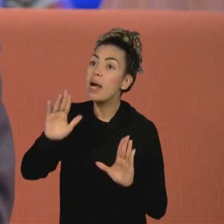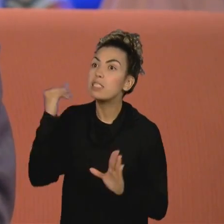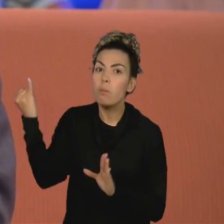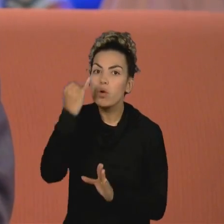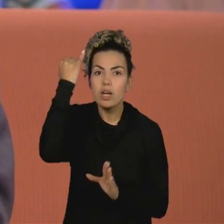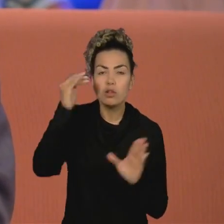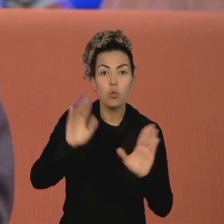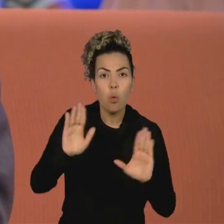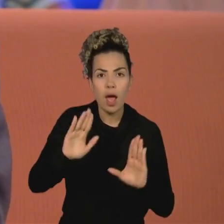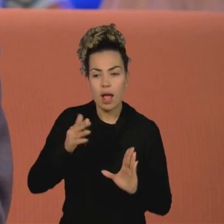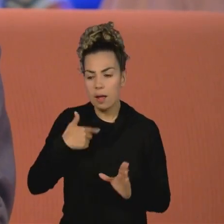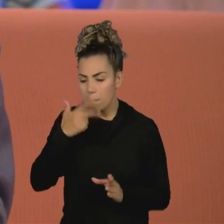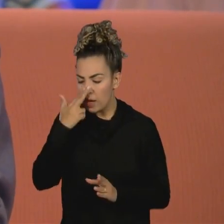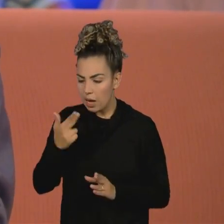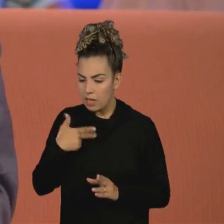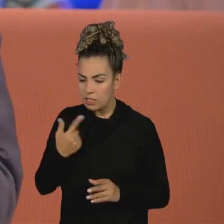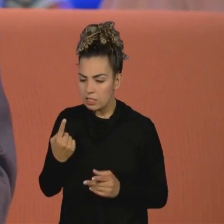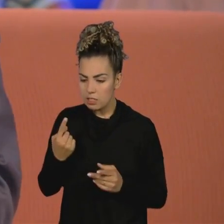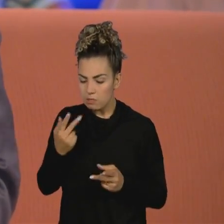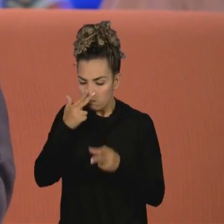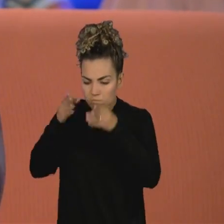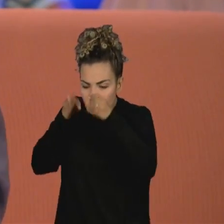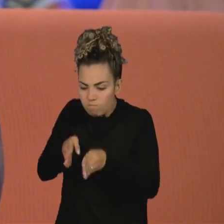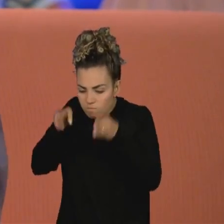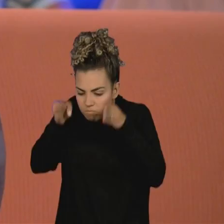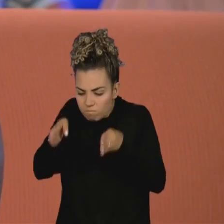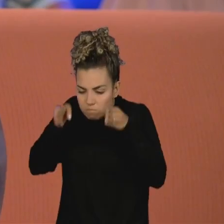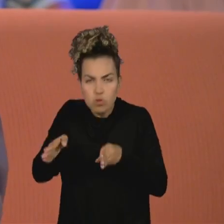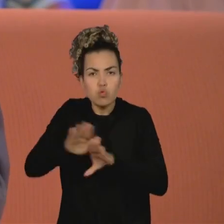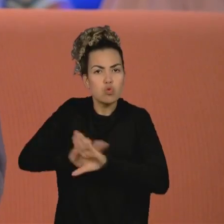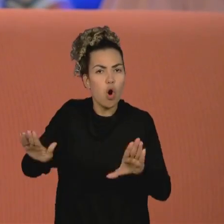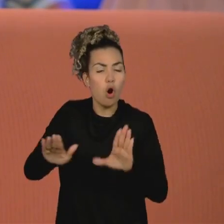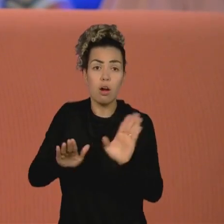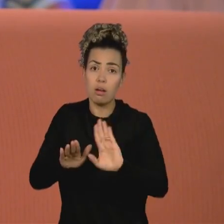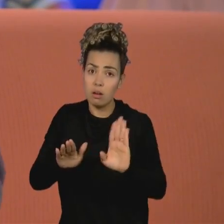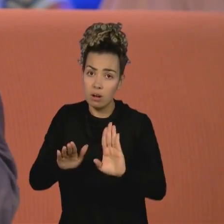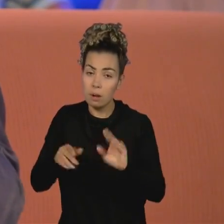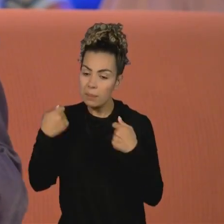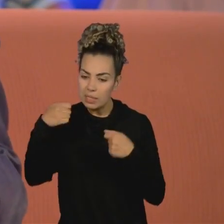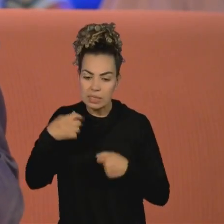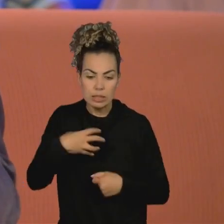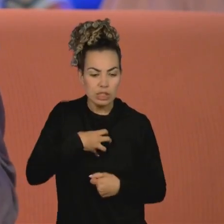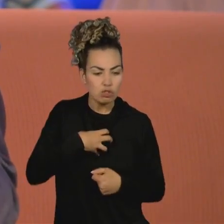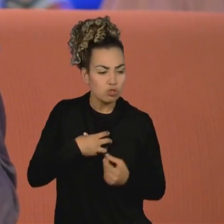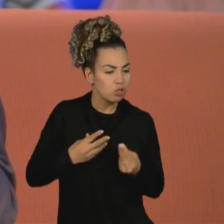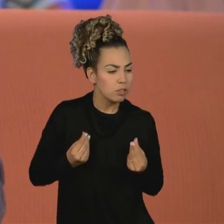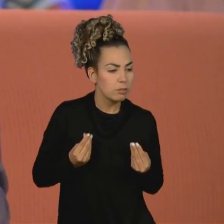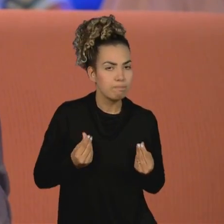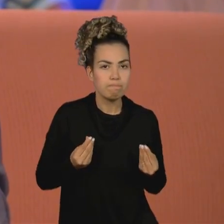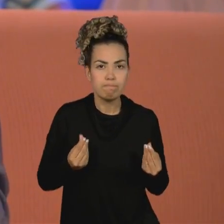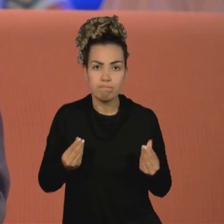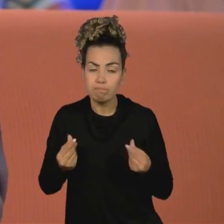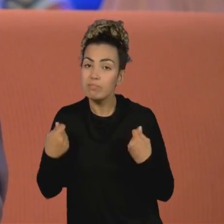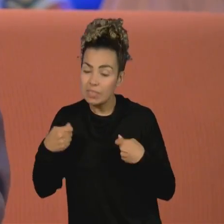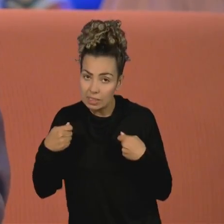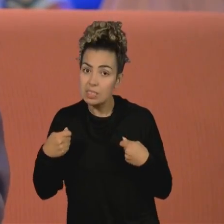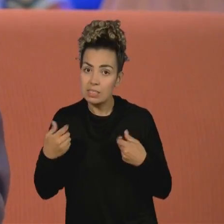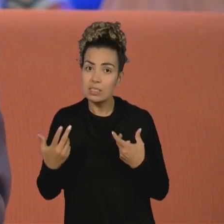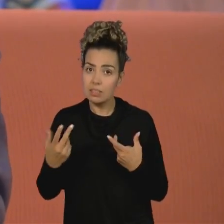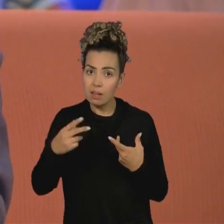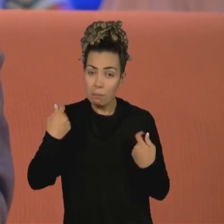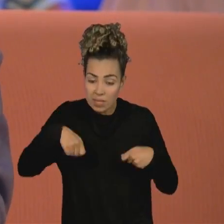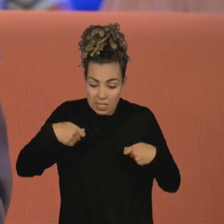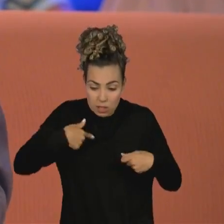músico também, advogado também. A gente tem que sentir o tempo todo o pulso, tem que sofrer um pouco. Eu